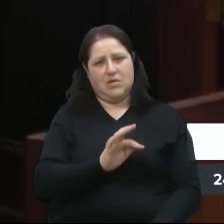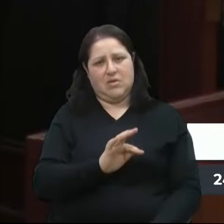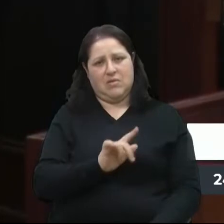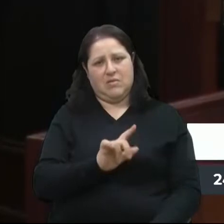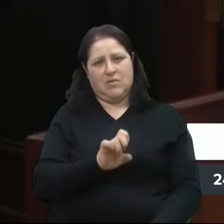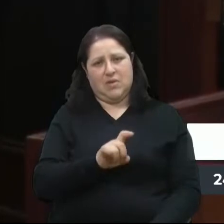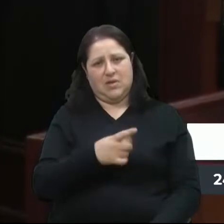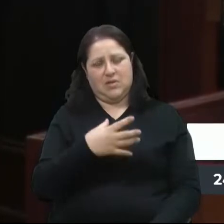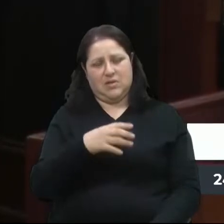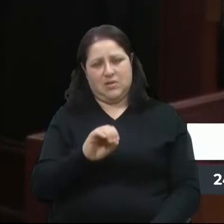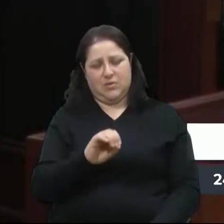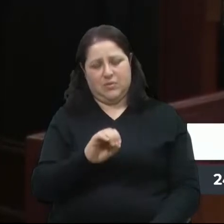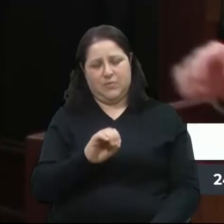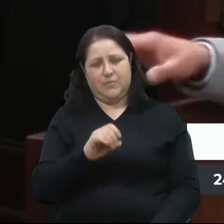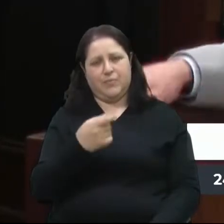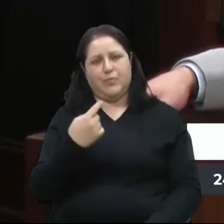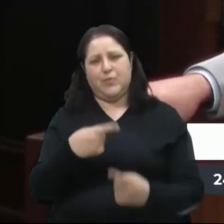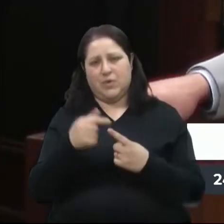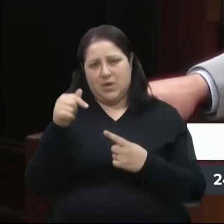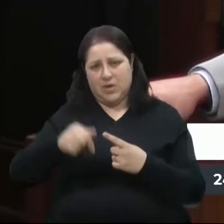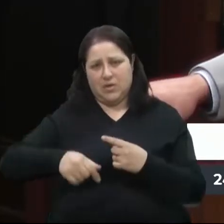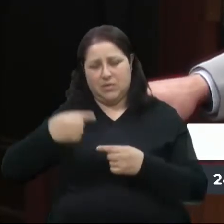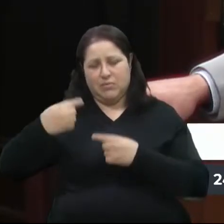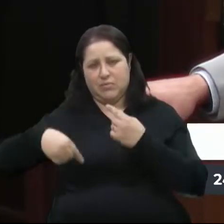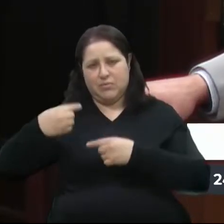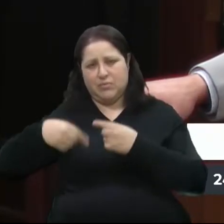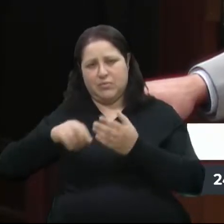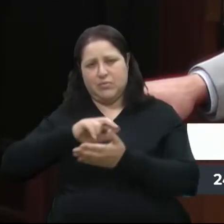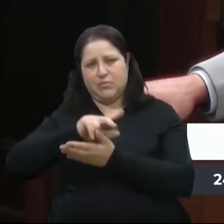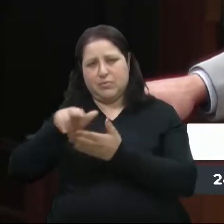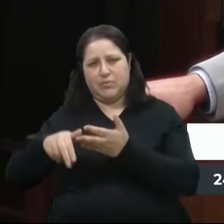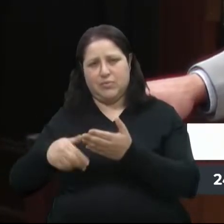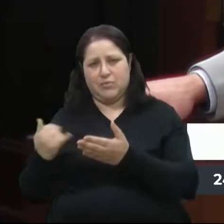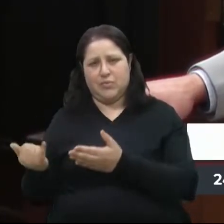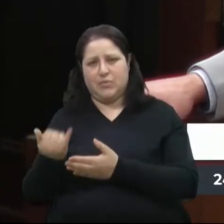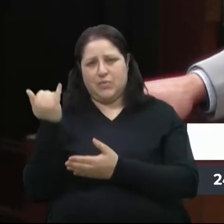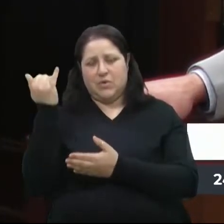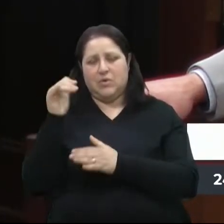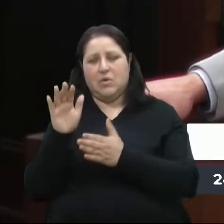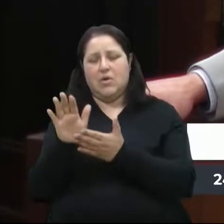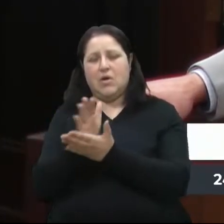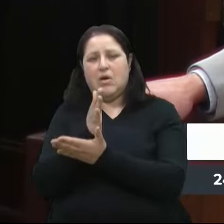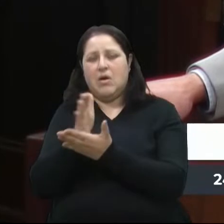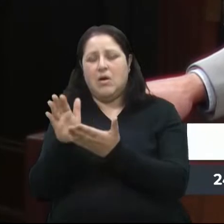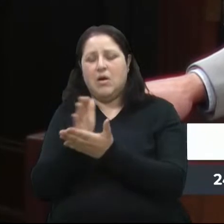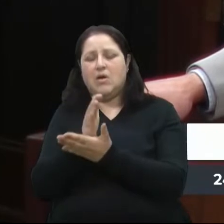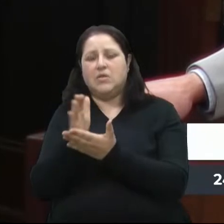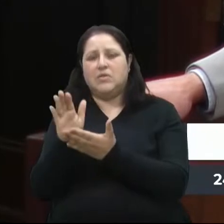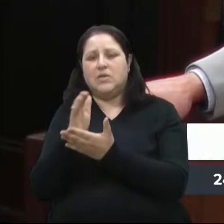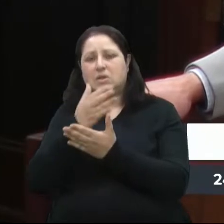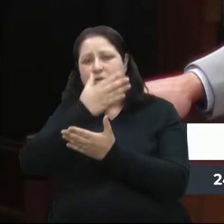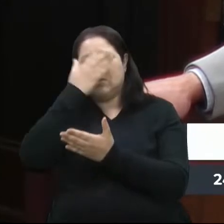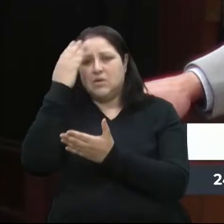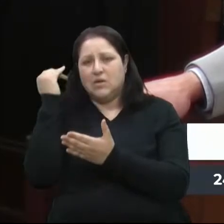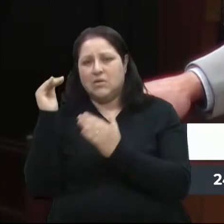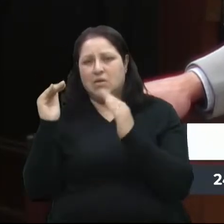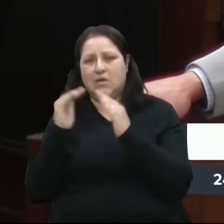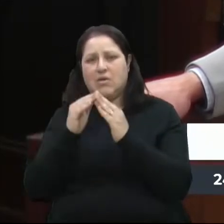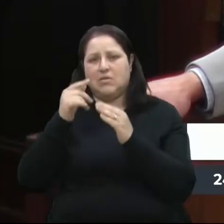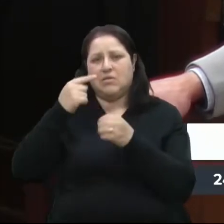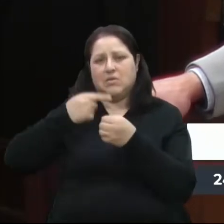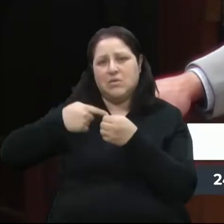debatemos tantos assuntos de grande relevância, mas algumas vezes esquecemos que moramos na cidade de Caxias do